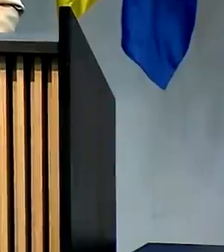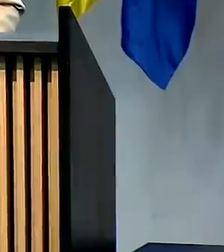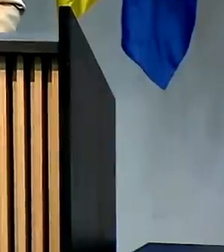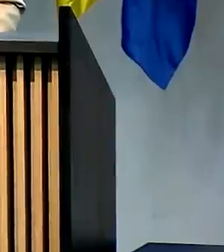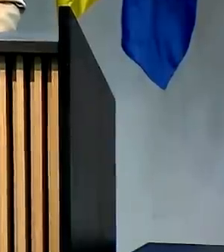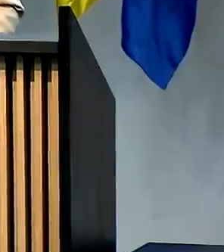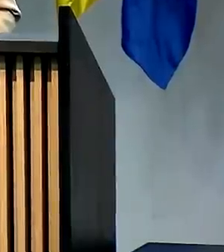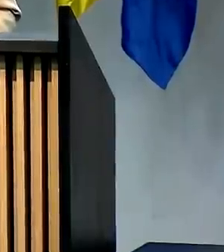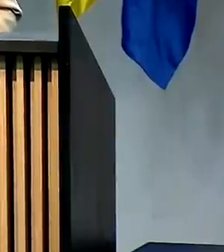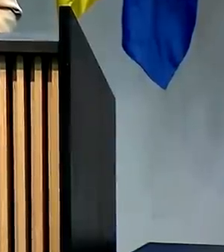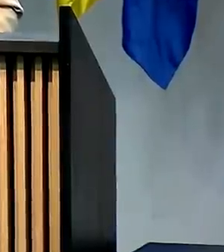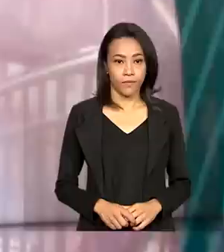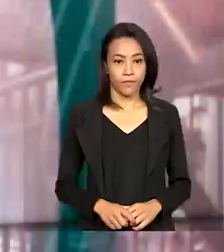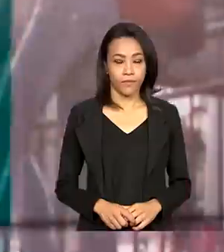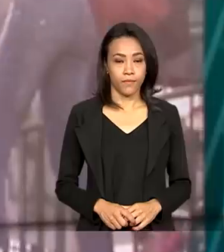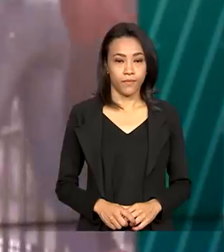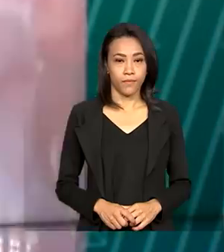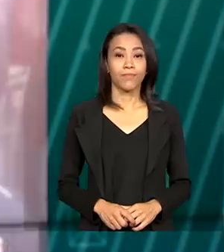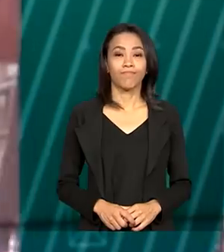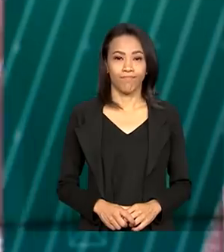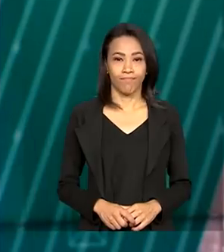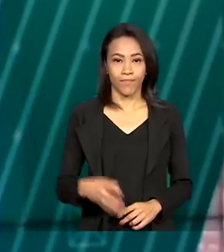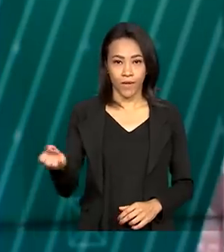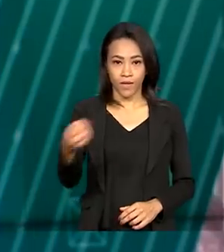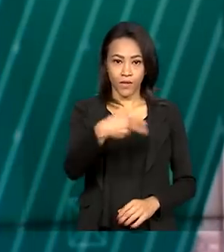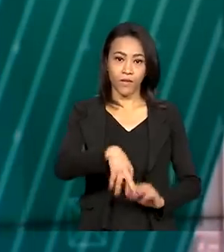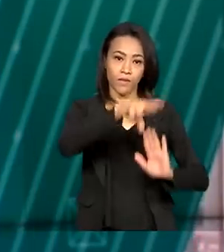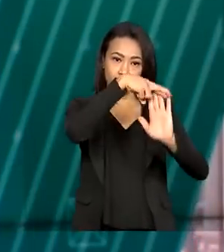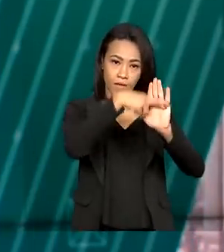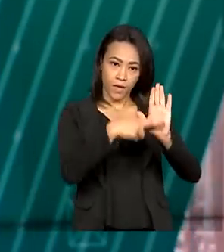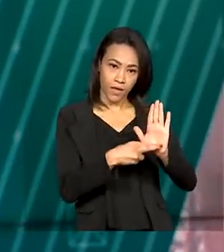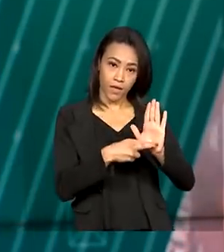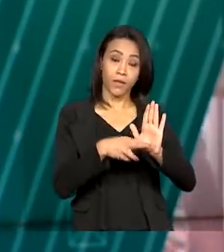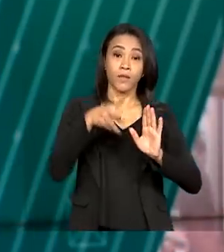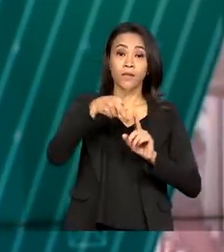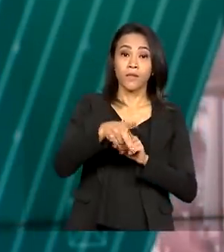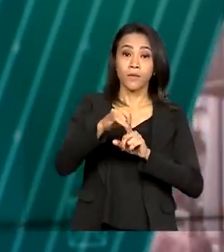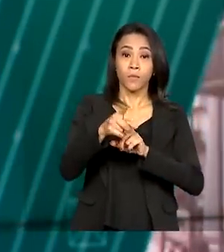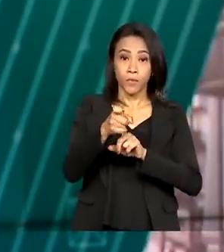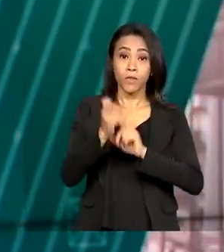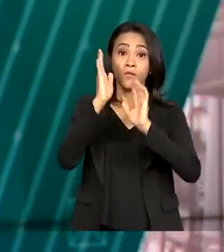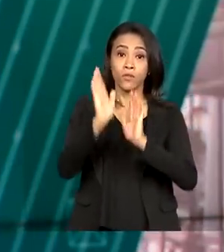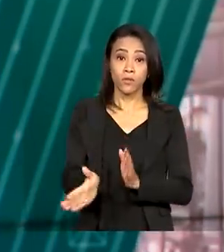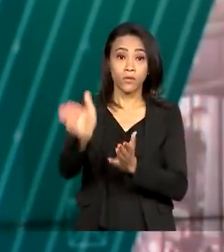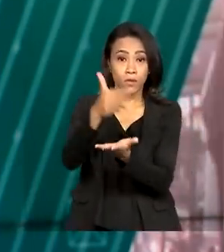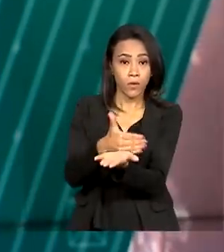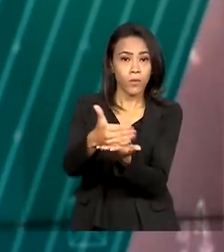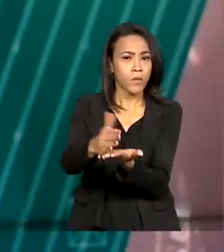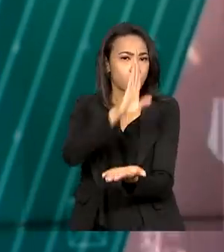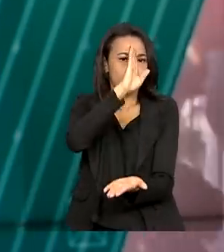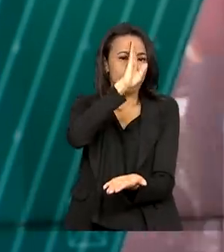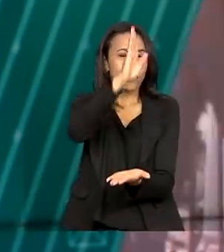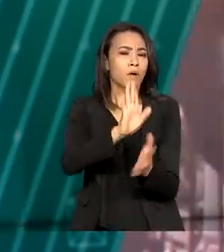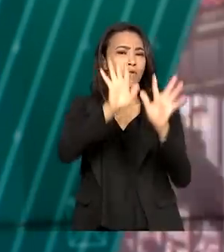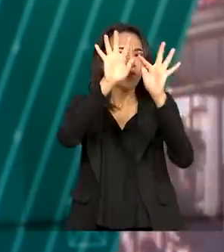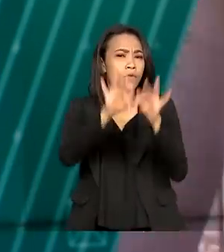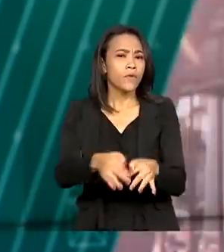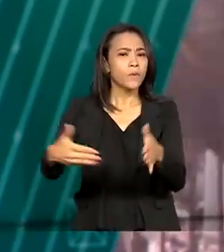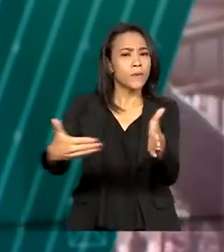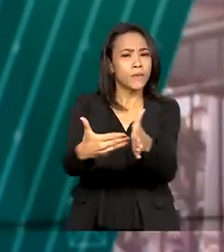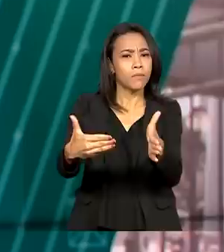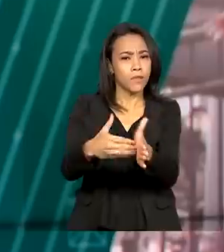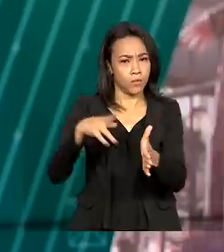precisa ser mantida as novas regras do pics já estão em vigor a principal é o fim do limite